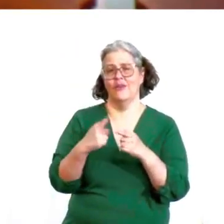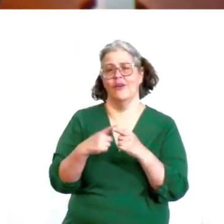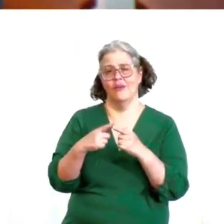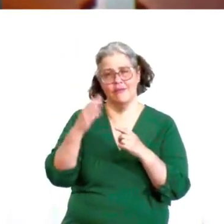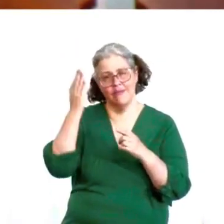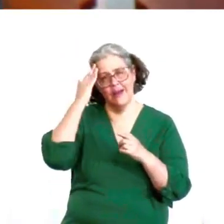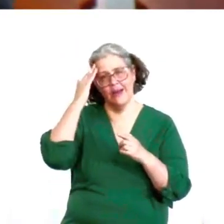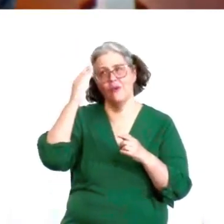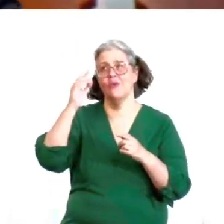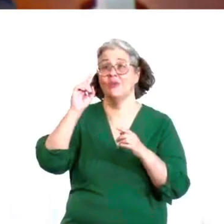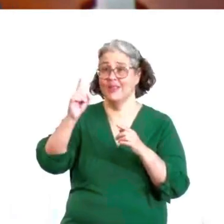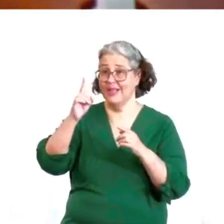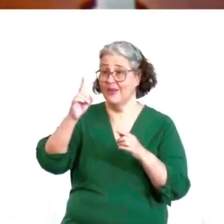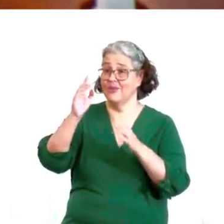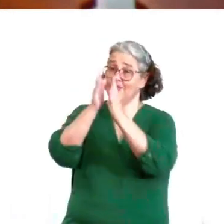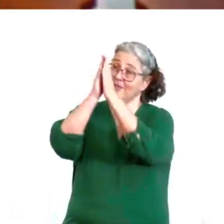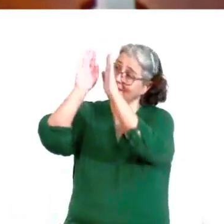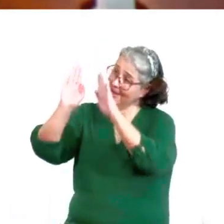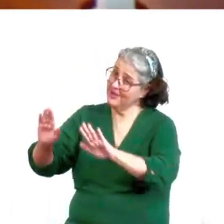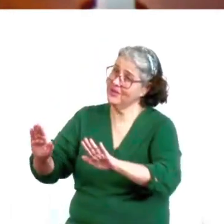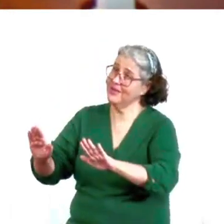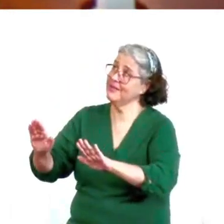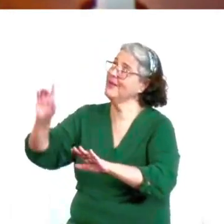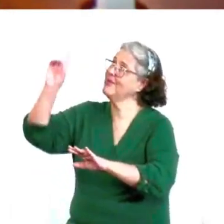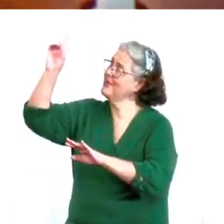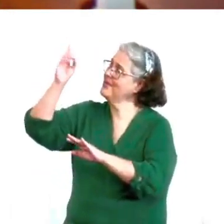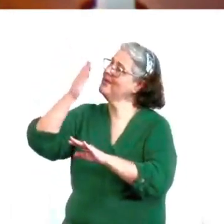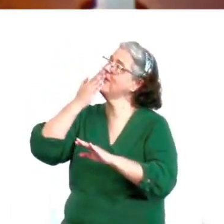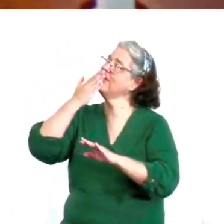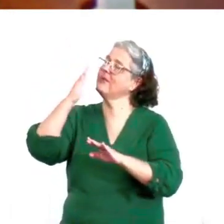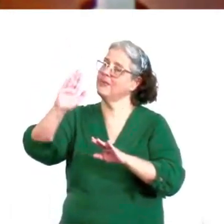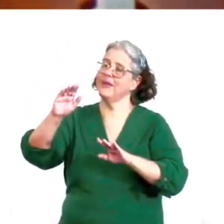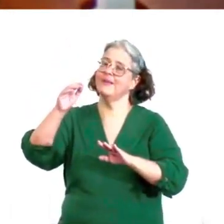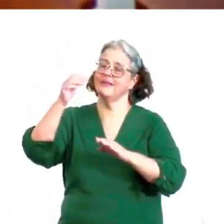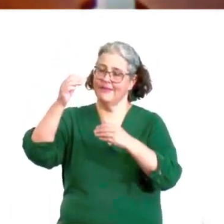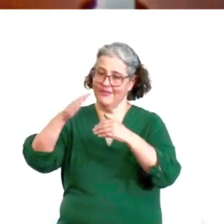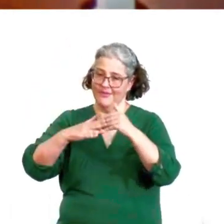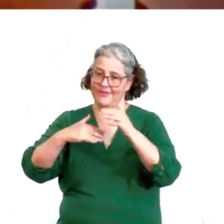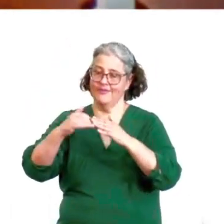promessa da eternidade para você. Aquele que diz que a coroa da vida já está